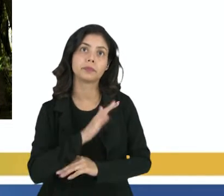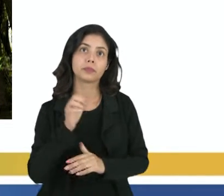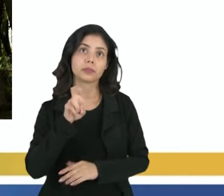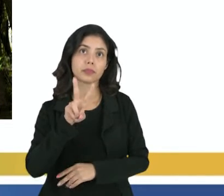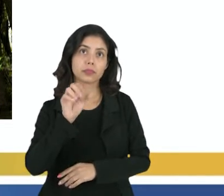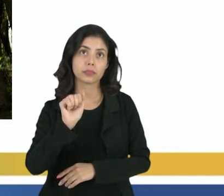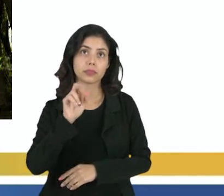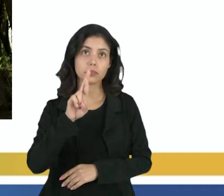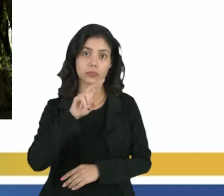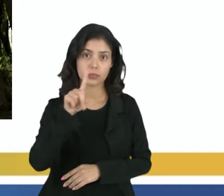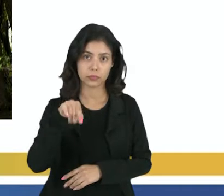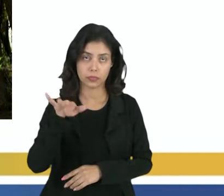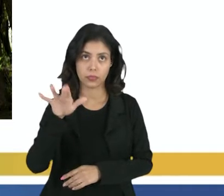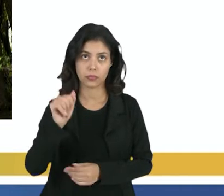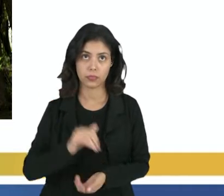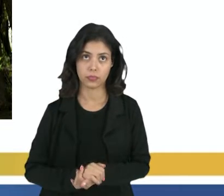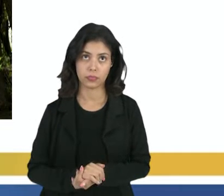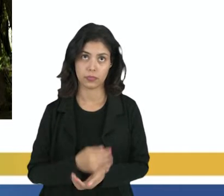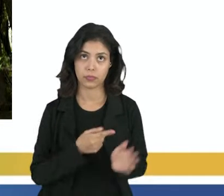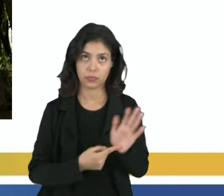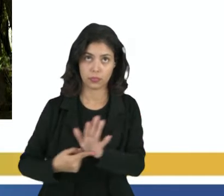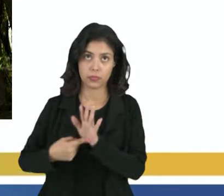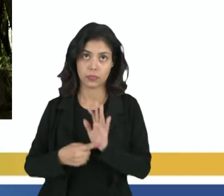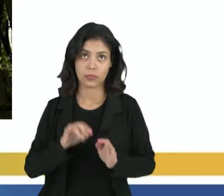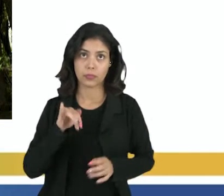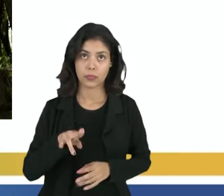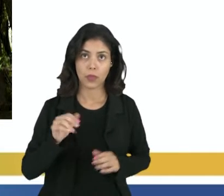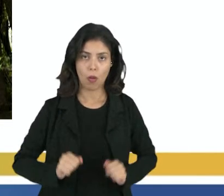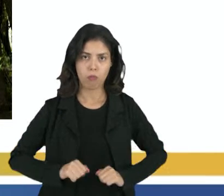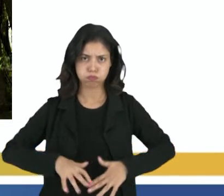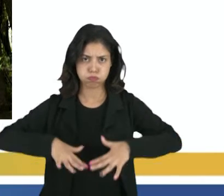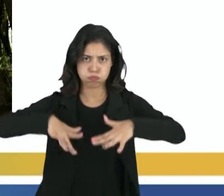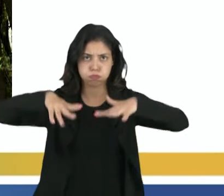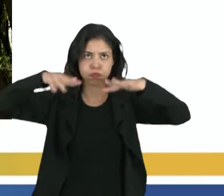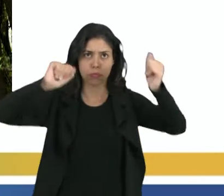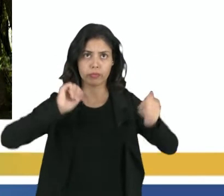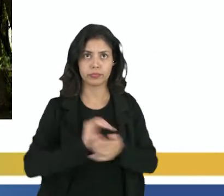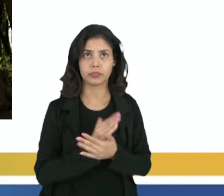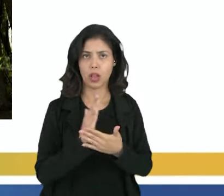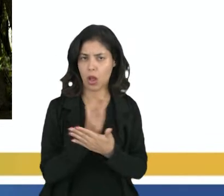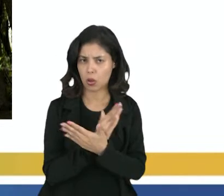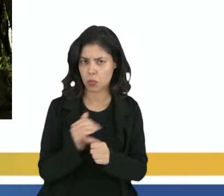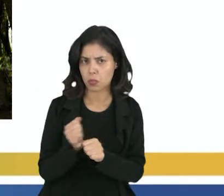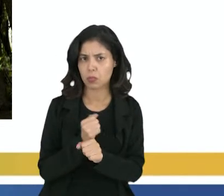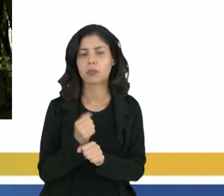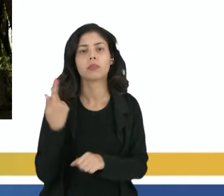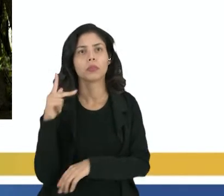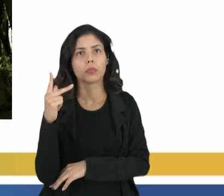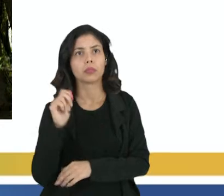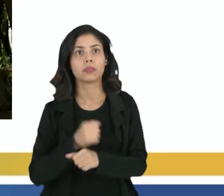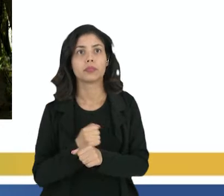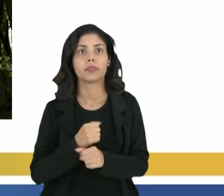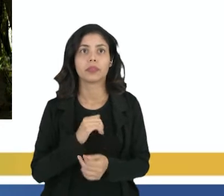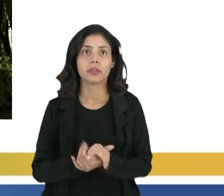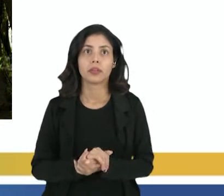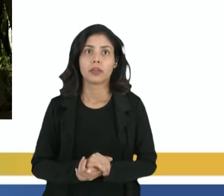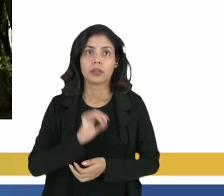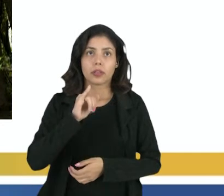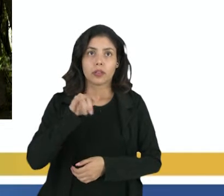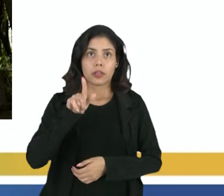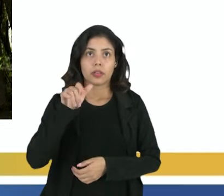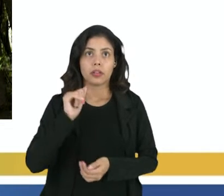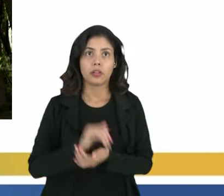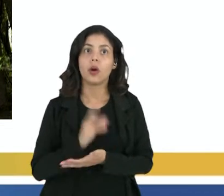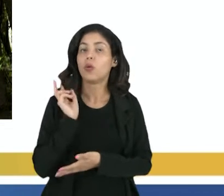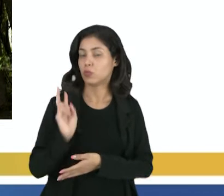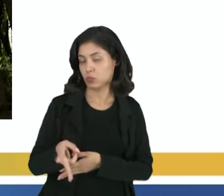as matas de várzea, que representam as áreas inundadas durante algum período do ano. E nós temos as